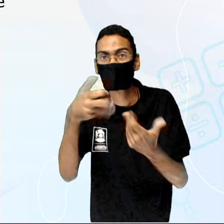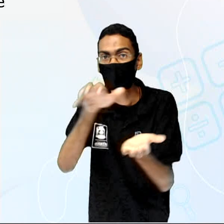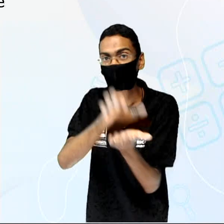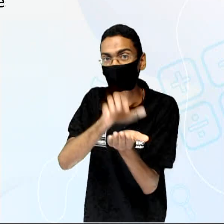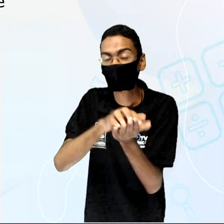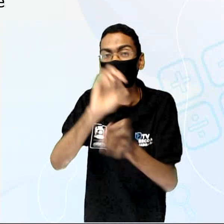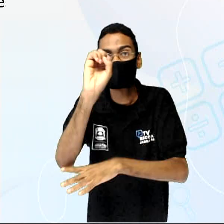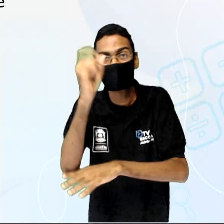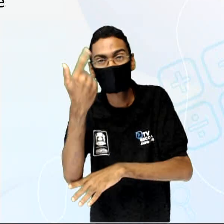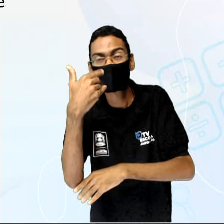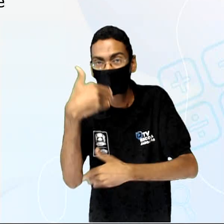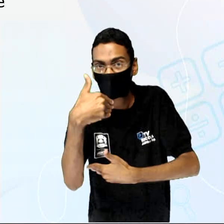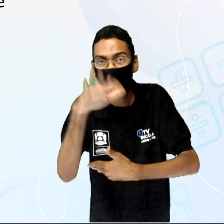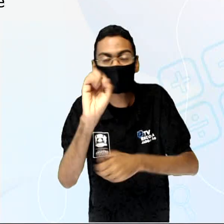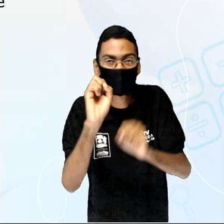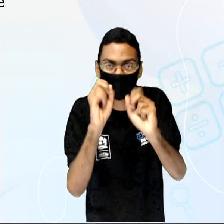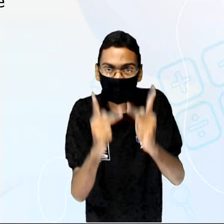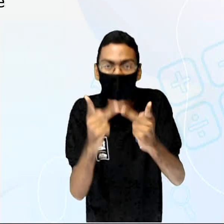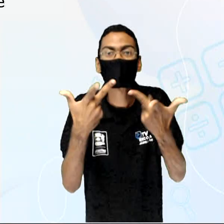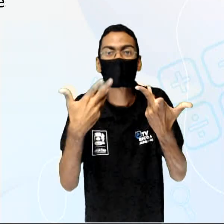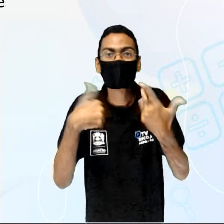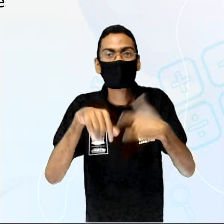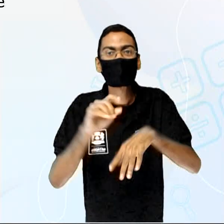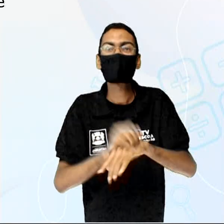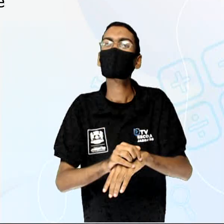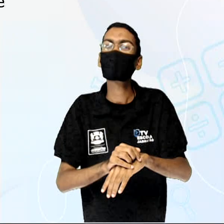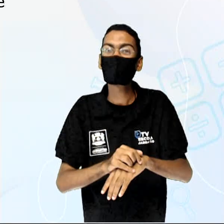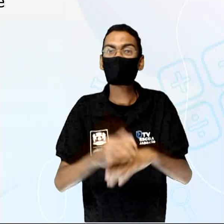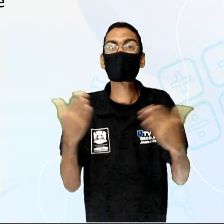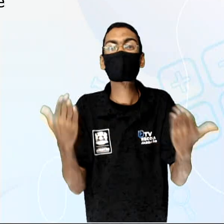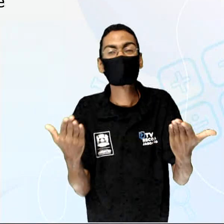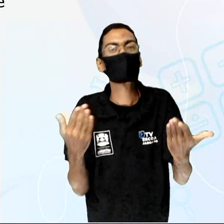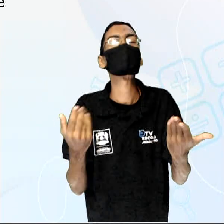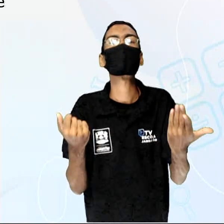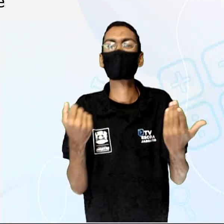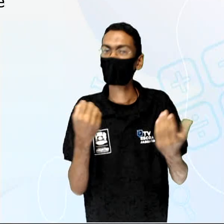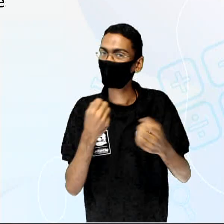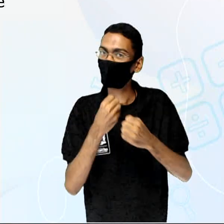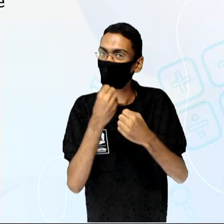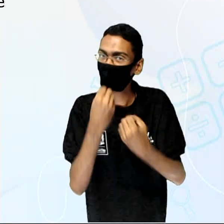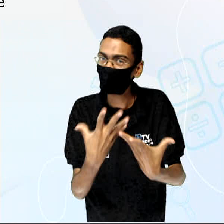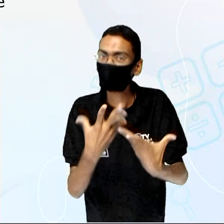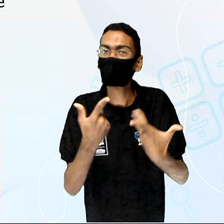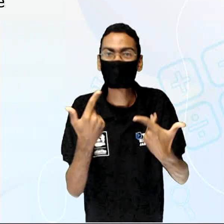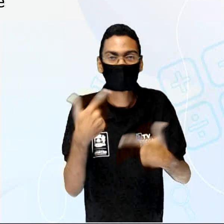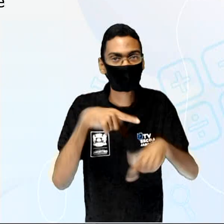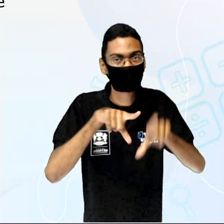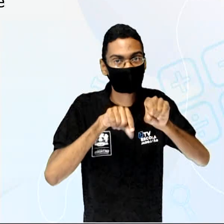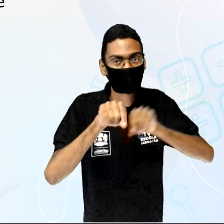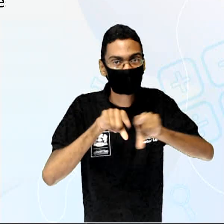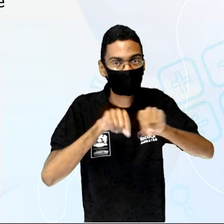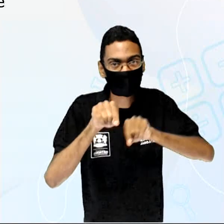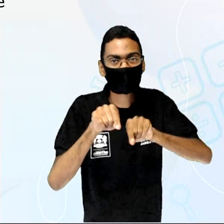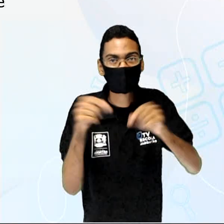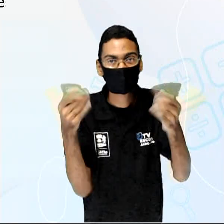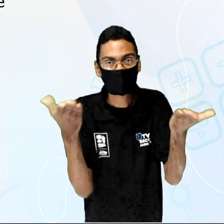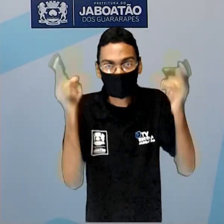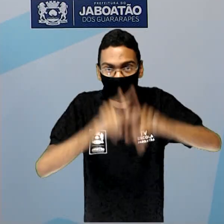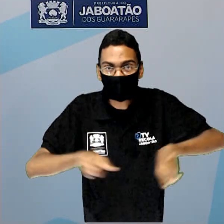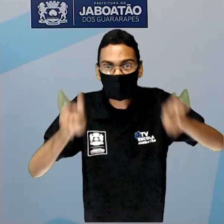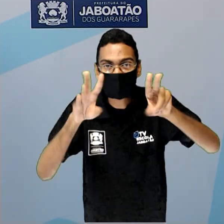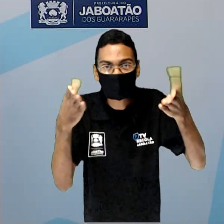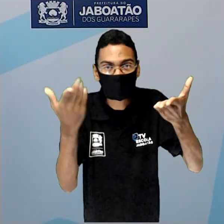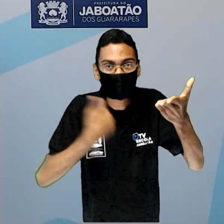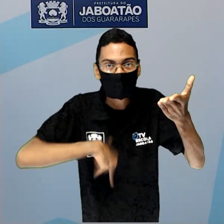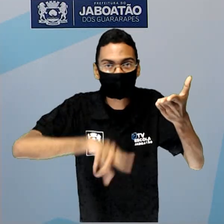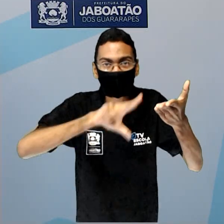Olinda mais à frente, tá? É um privilégio que hoje a gente se dá. Mas olha só, em 1710, quando a coroa portuguesa atendeu e